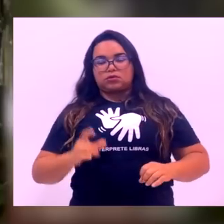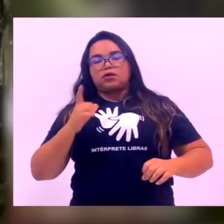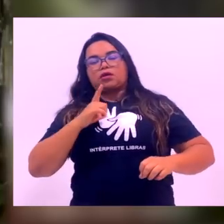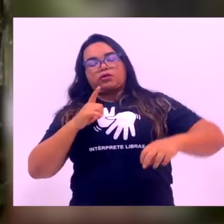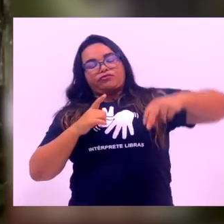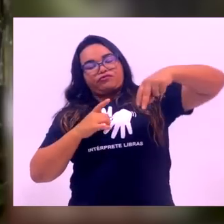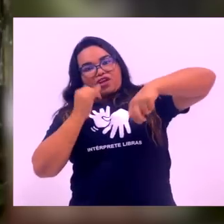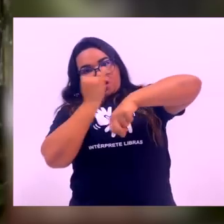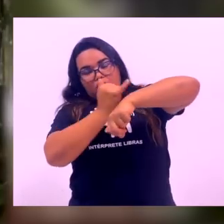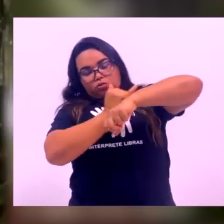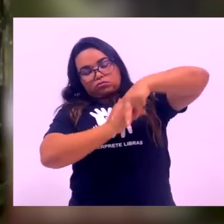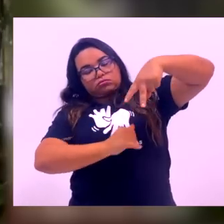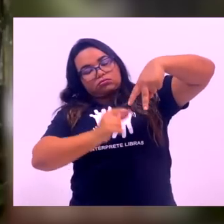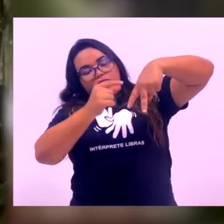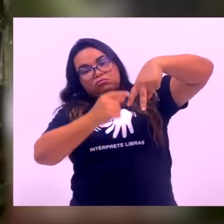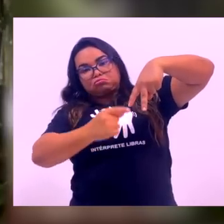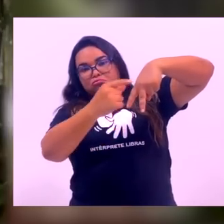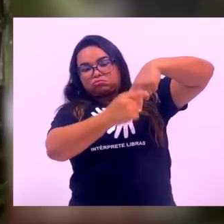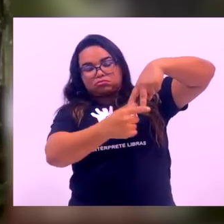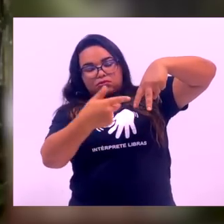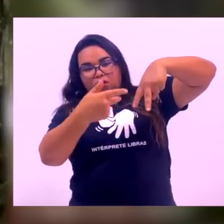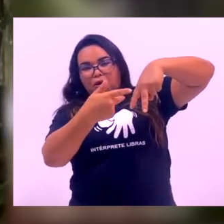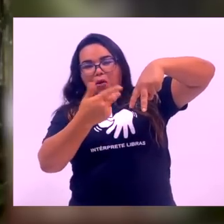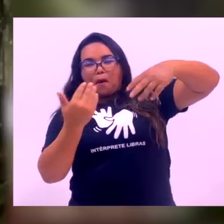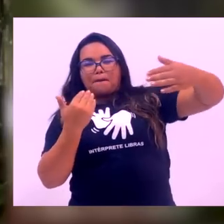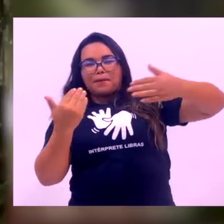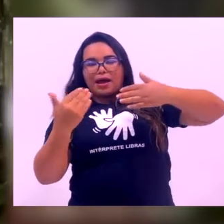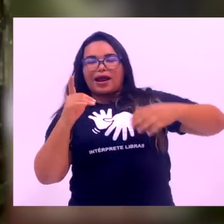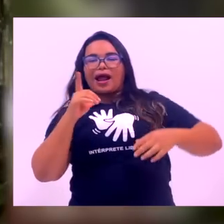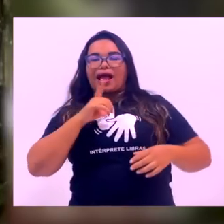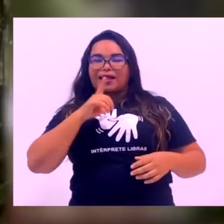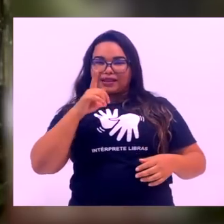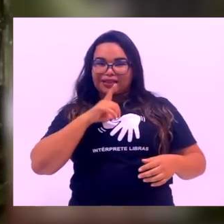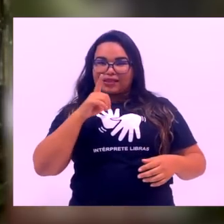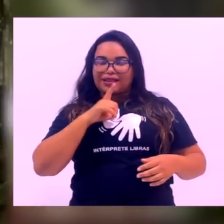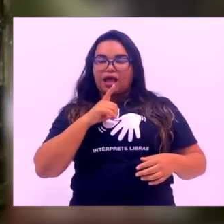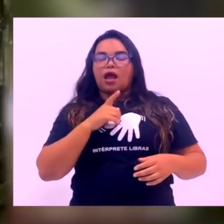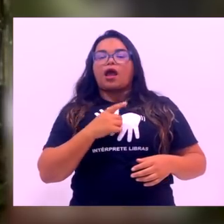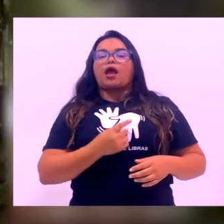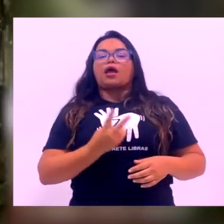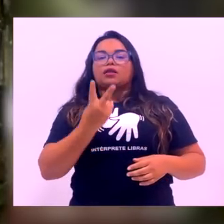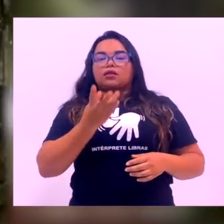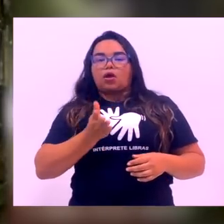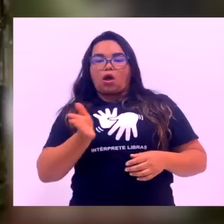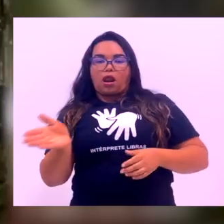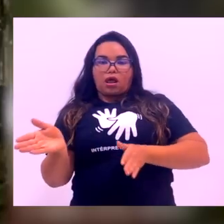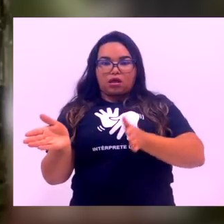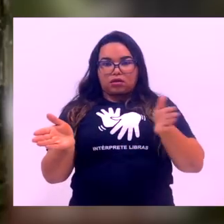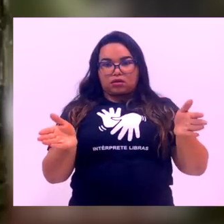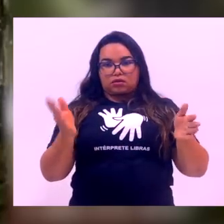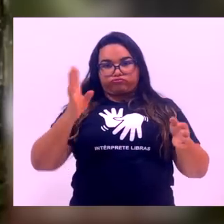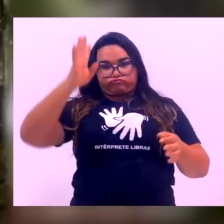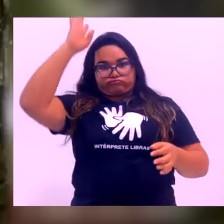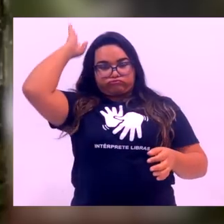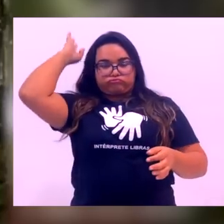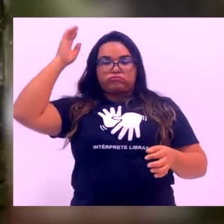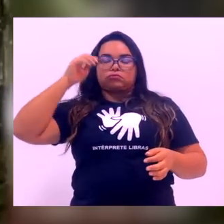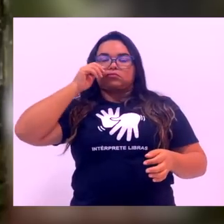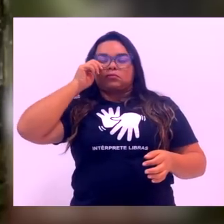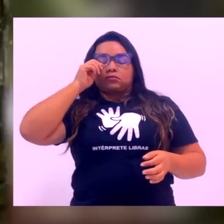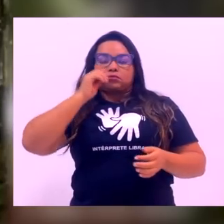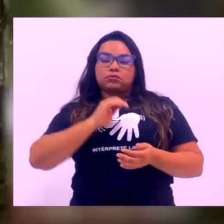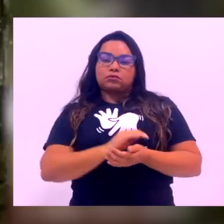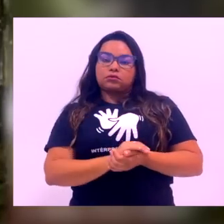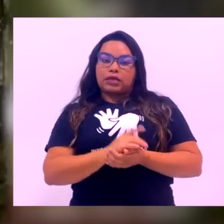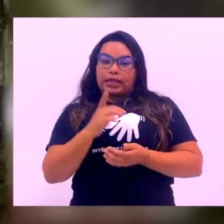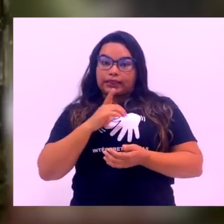do Ocidente e o Império do Oriente. E o imperador, por muitos anos depois de Constantino, governava